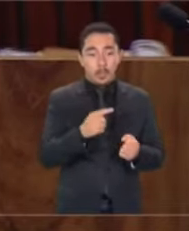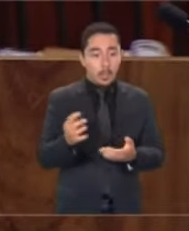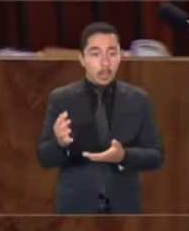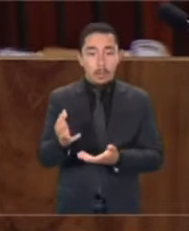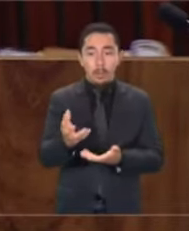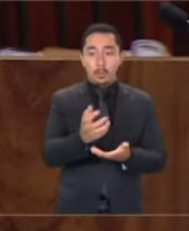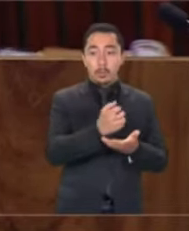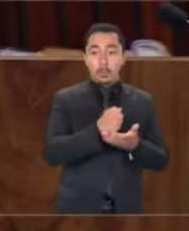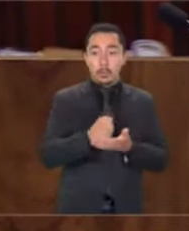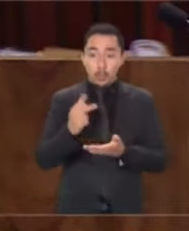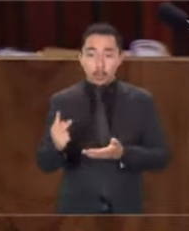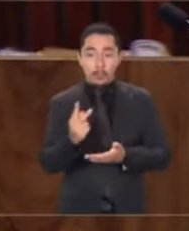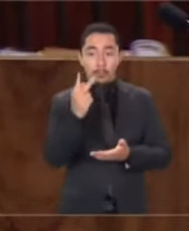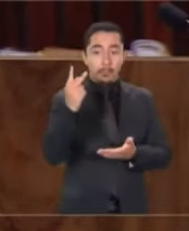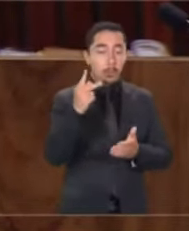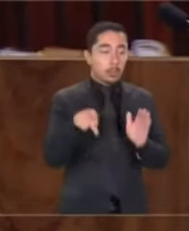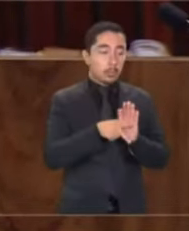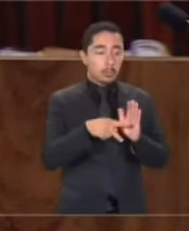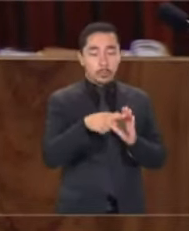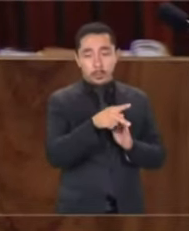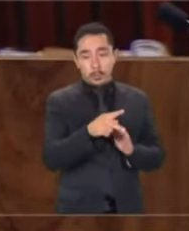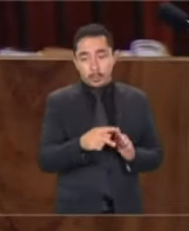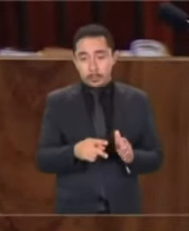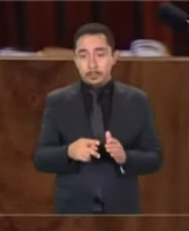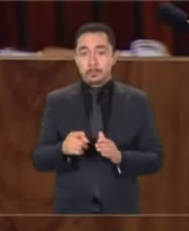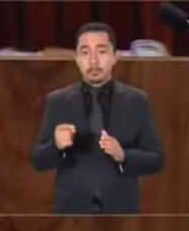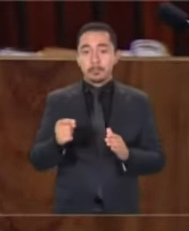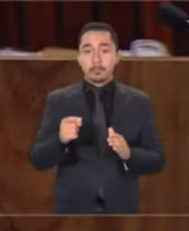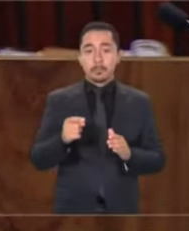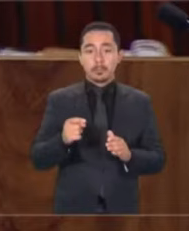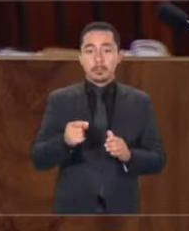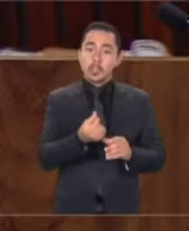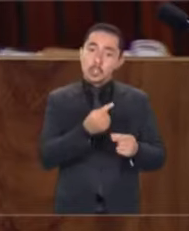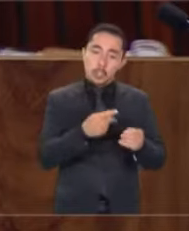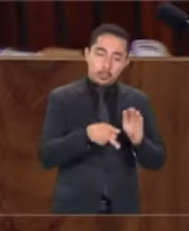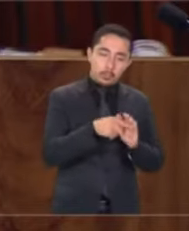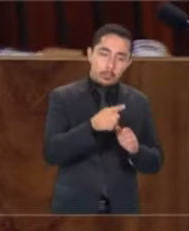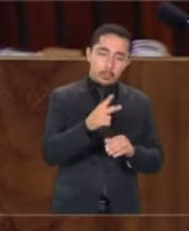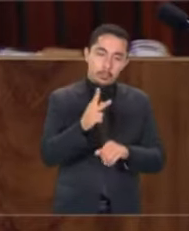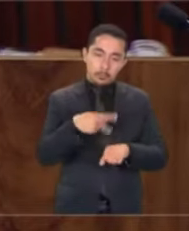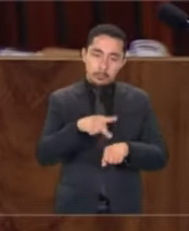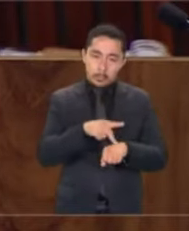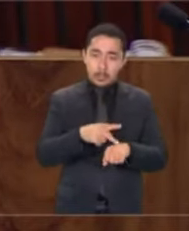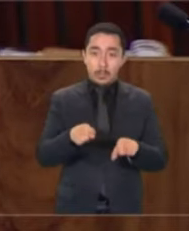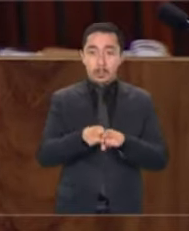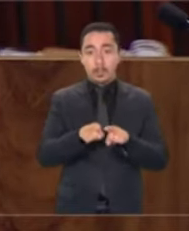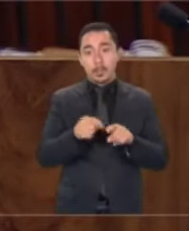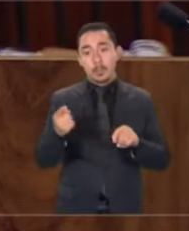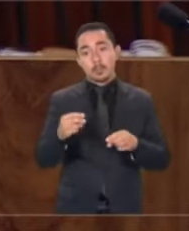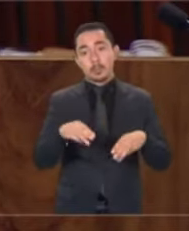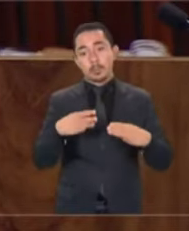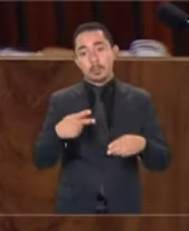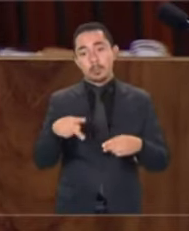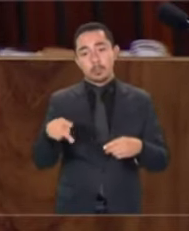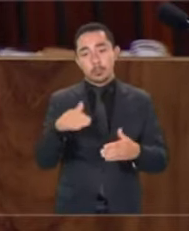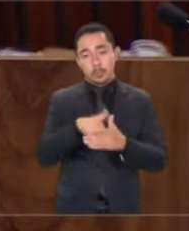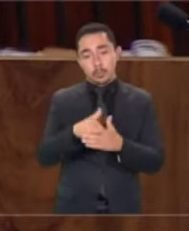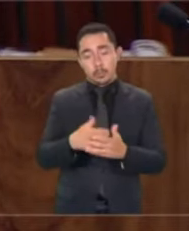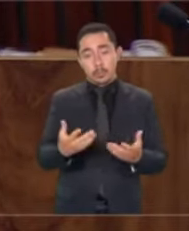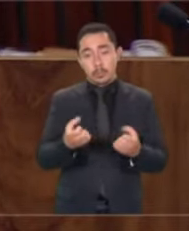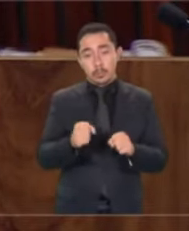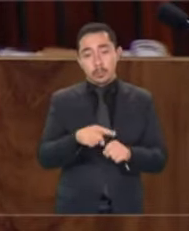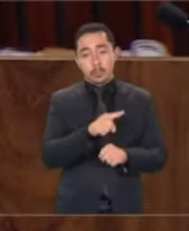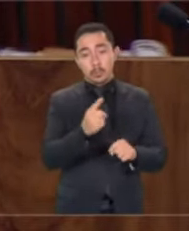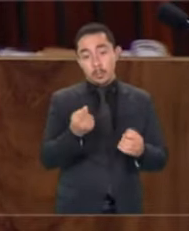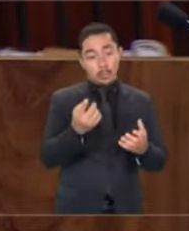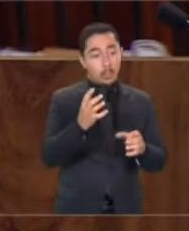recolhimento de valores ao Tesouro Nacional, enquanto o Ministério Público Eleitoral emitiu parecer pela aprovação das contas